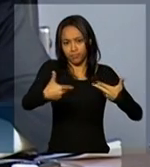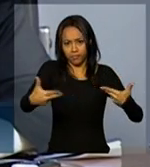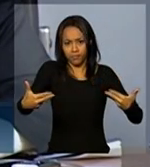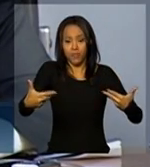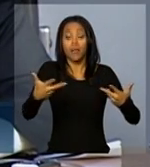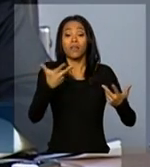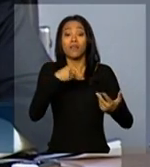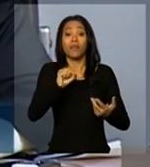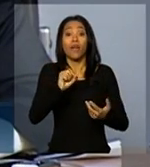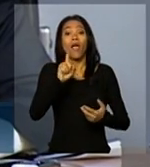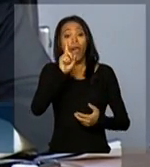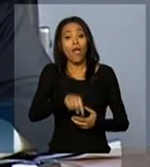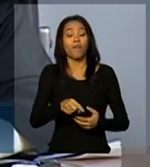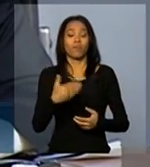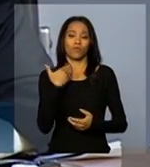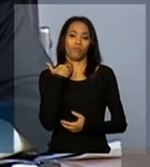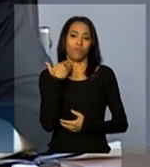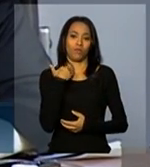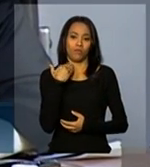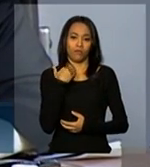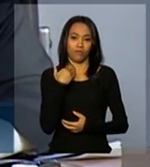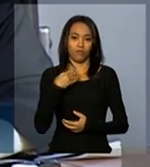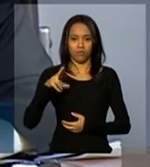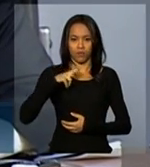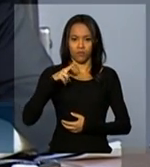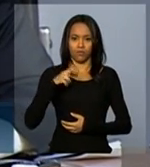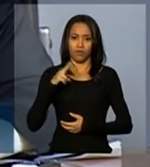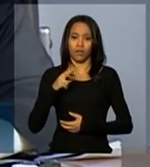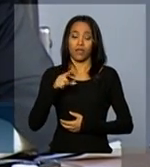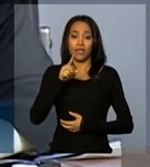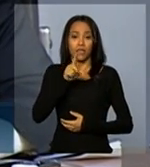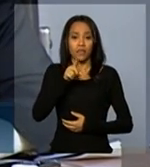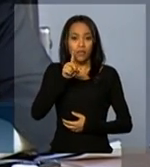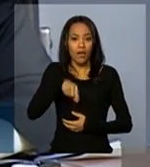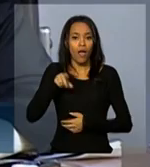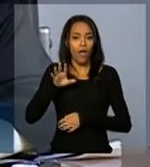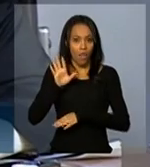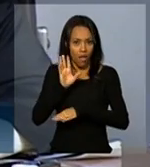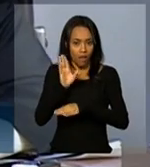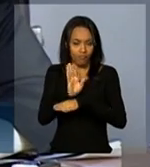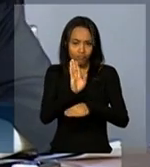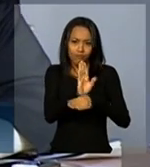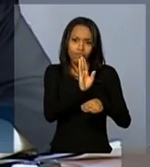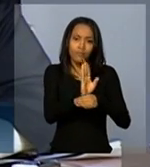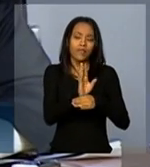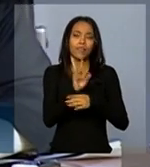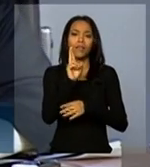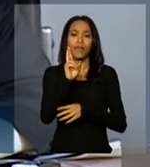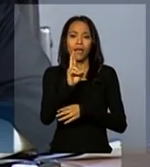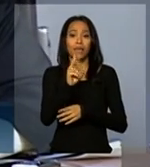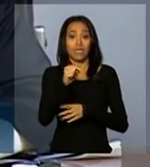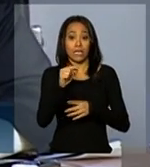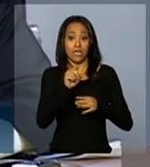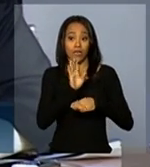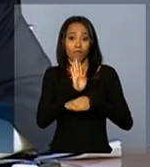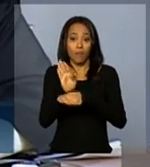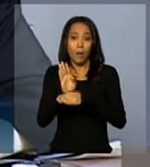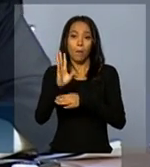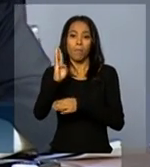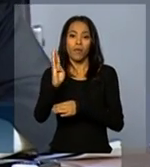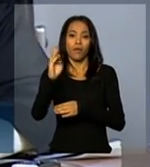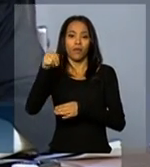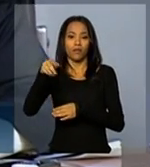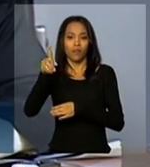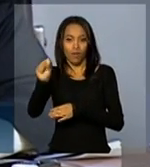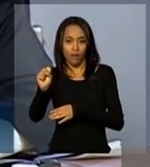é feita pelos bancos privados. Na verdade, os bancos privados são agentes de financiamento do BNDES. São os